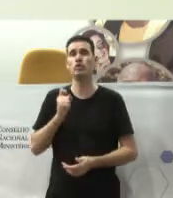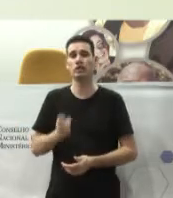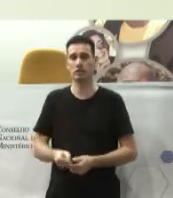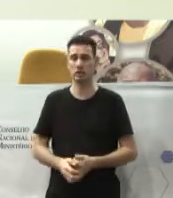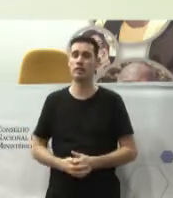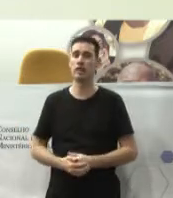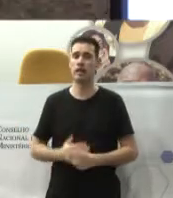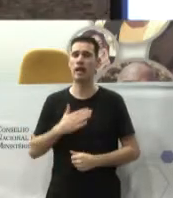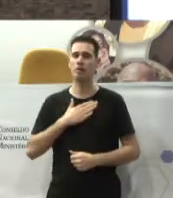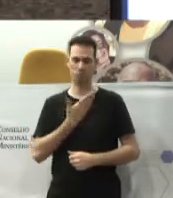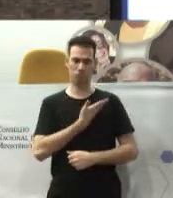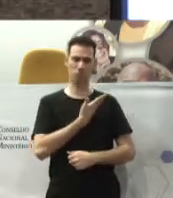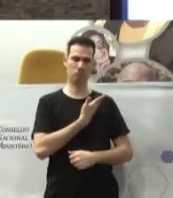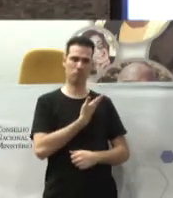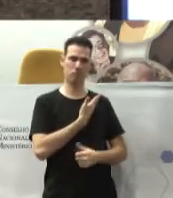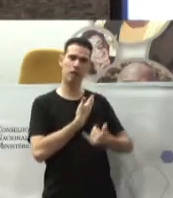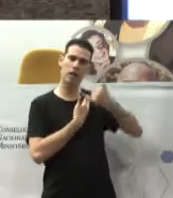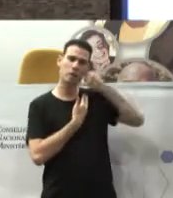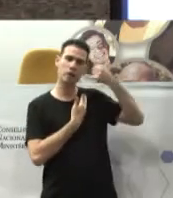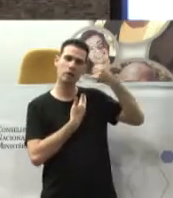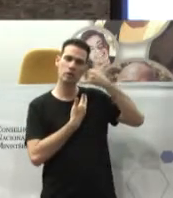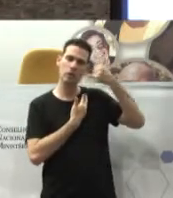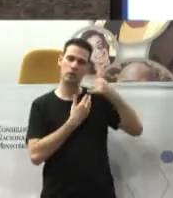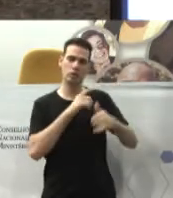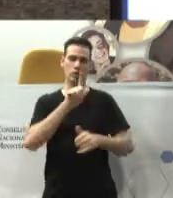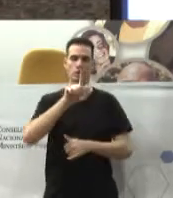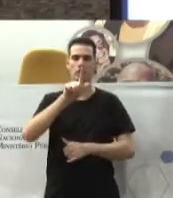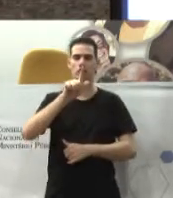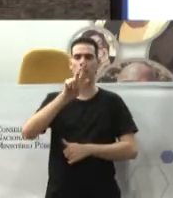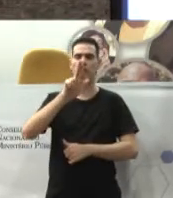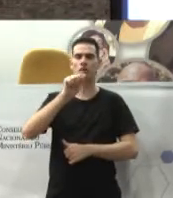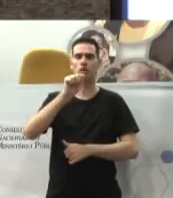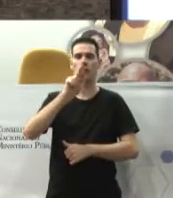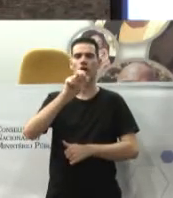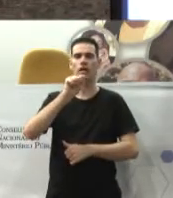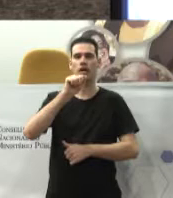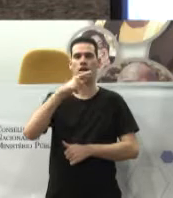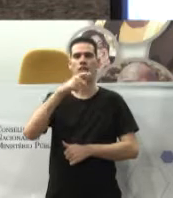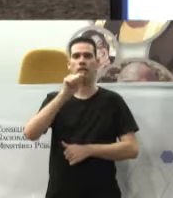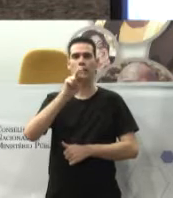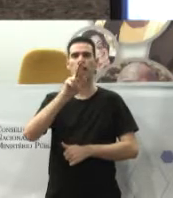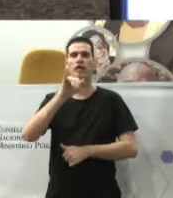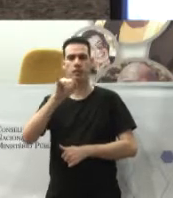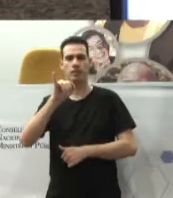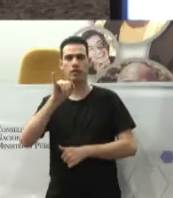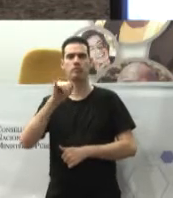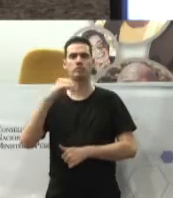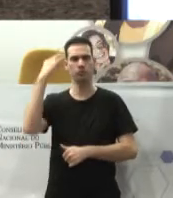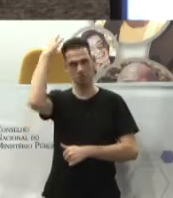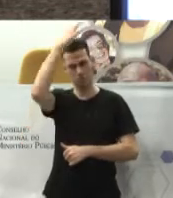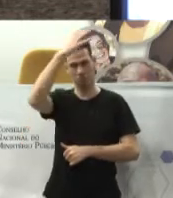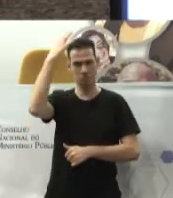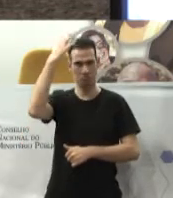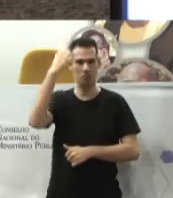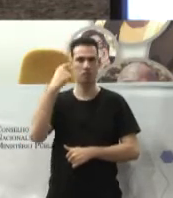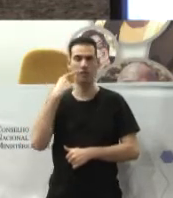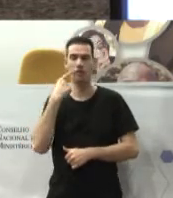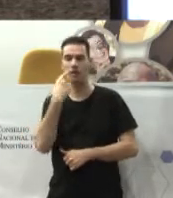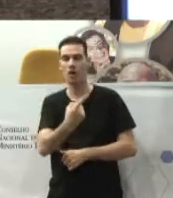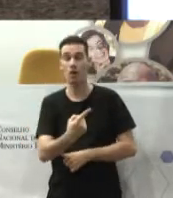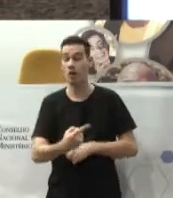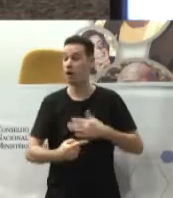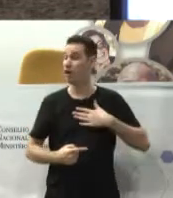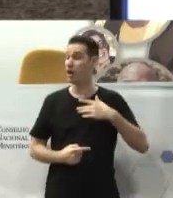me ligou, lá de Guarapari, doutora Ana Carolina, promotora de justiça lá no Ministério Público do Espírito Santo, justamente para falar